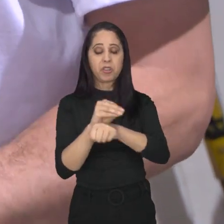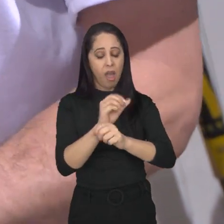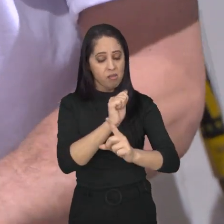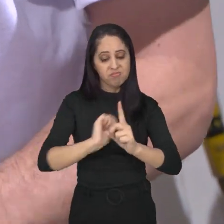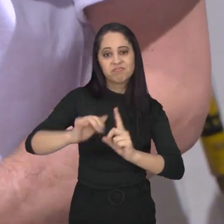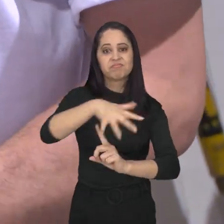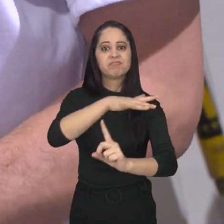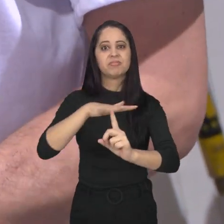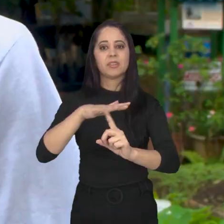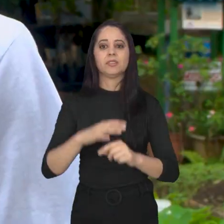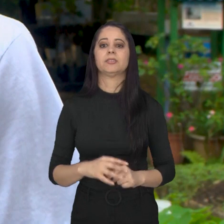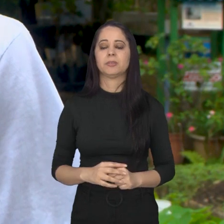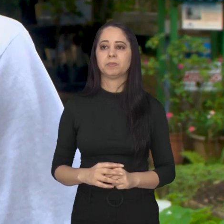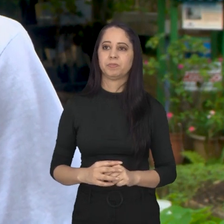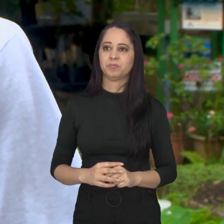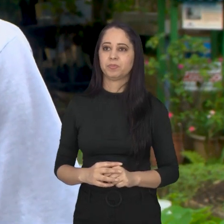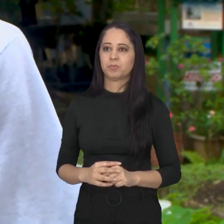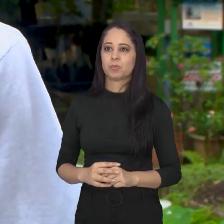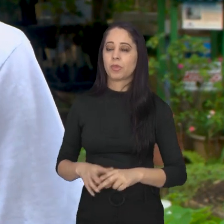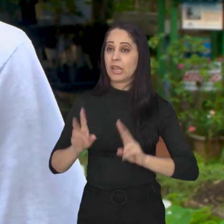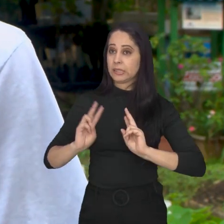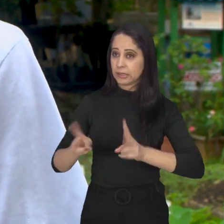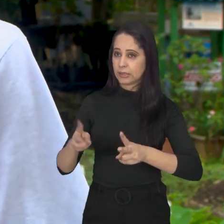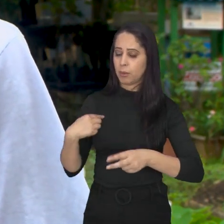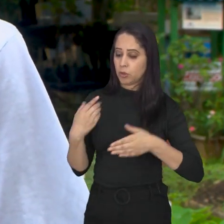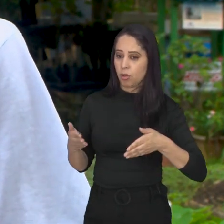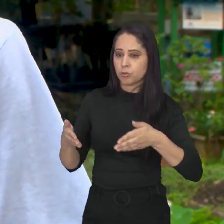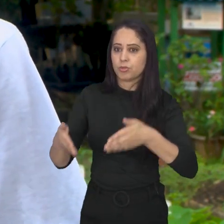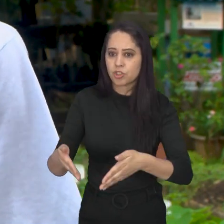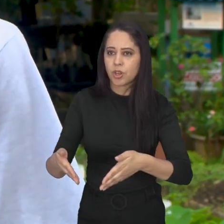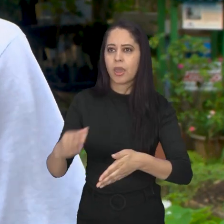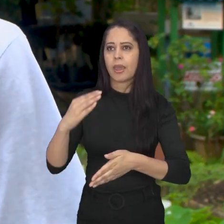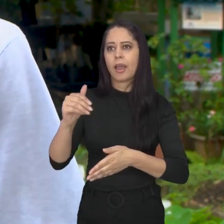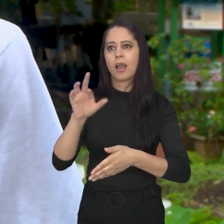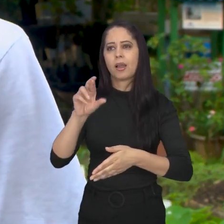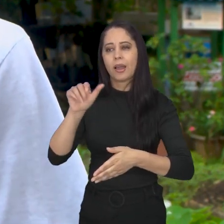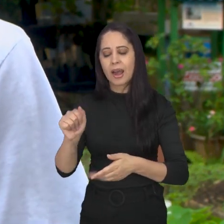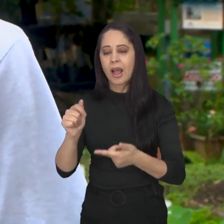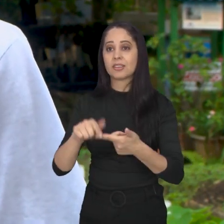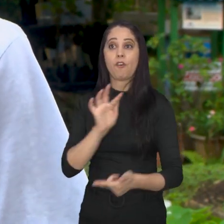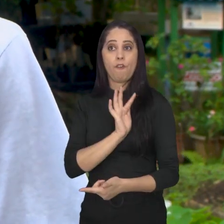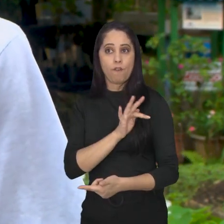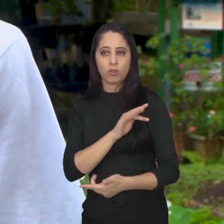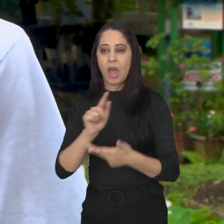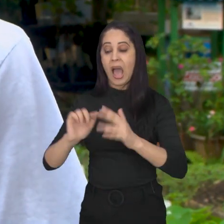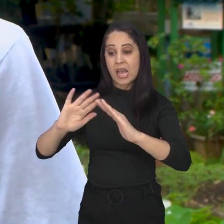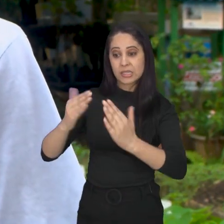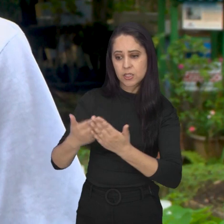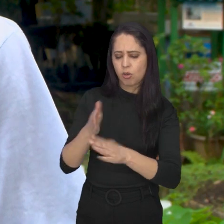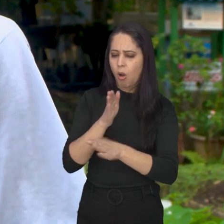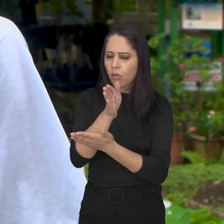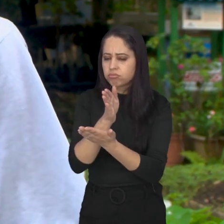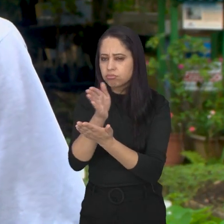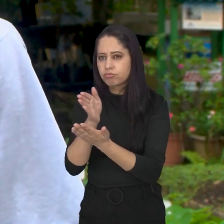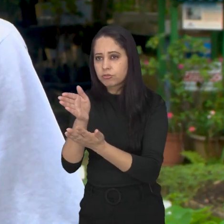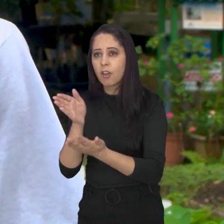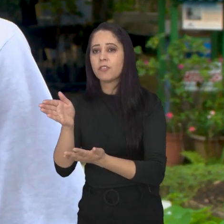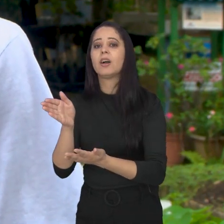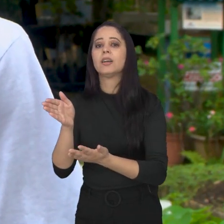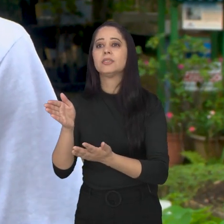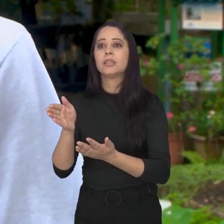pia enquanto escova os dentes, ações tão comuns, mas que, se praticadas de maneira efetiva, têm um impacto enorme